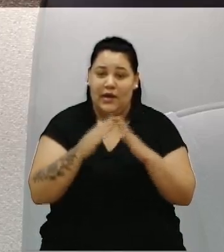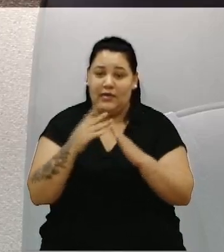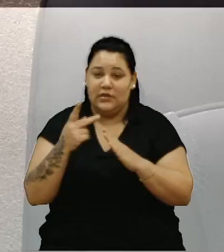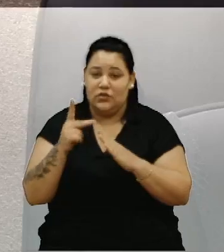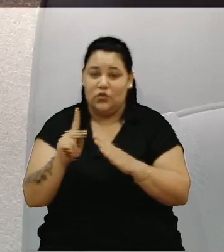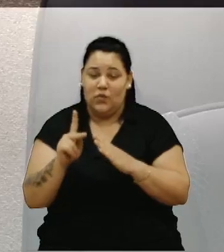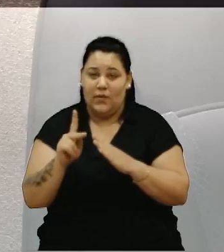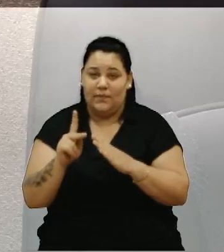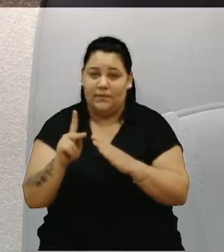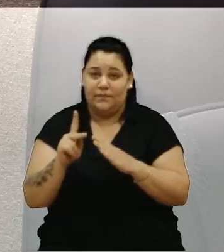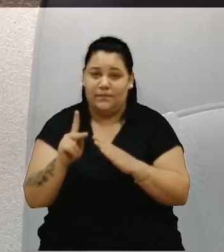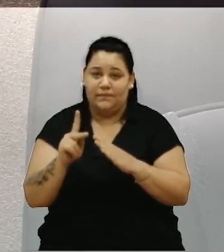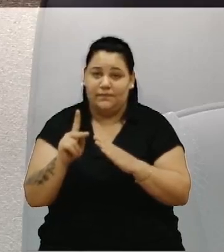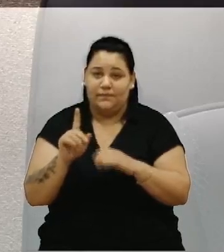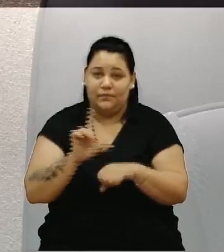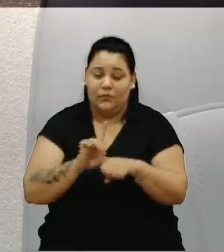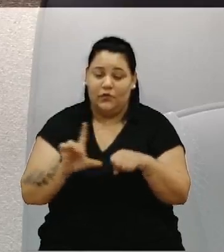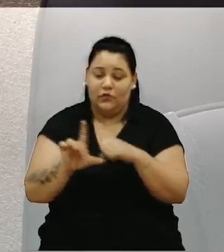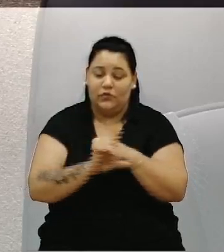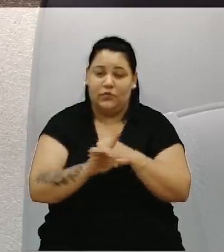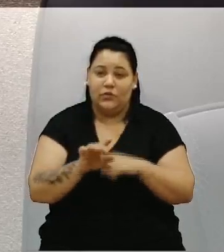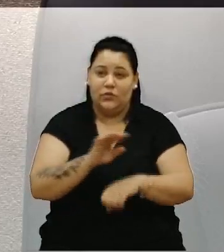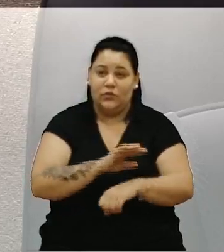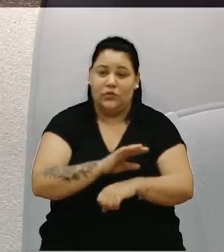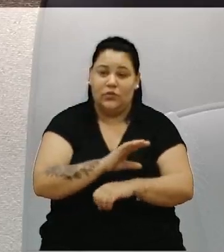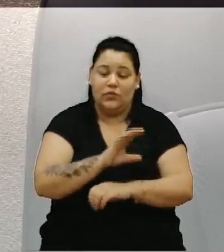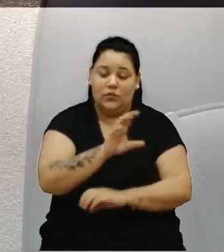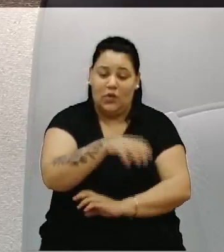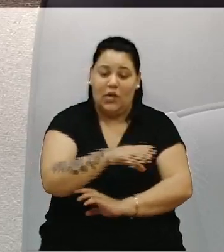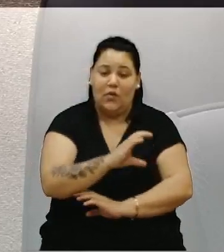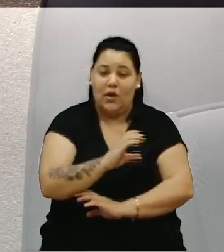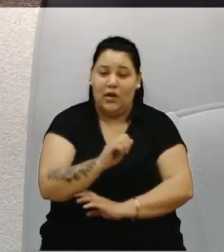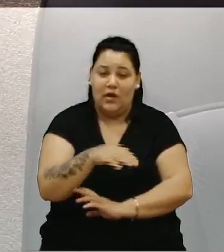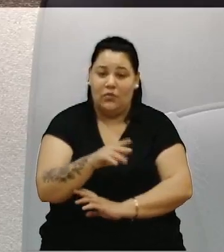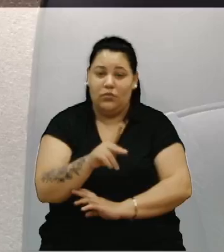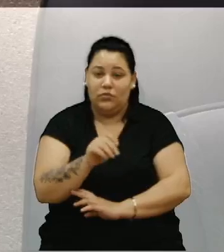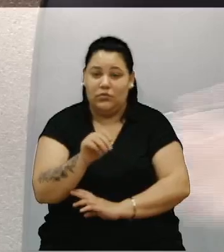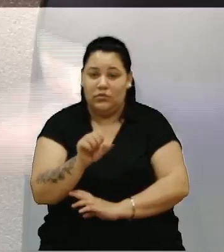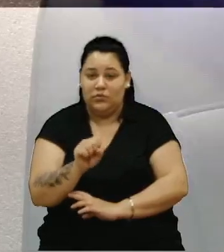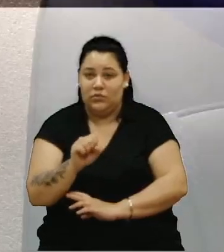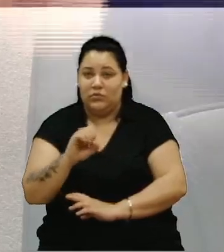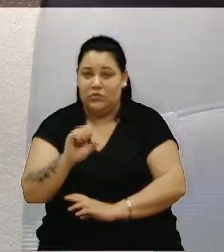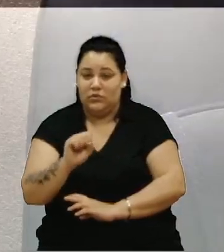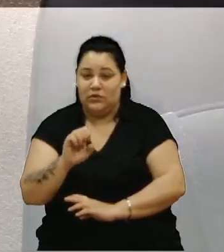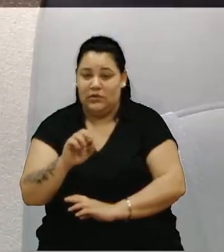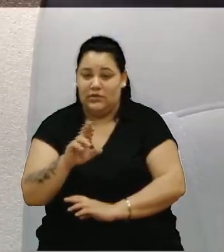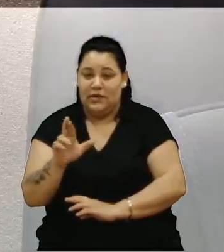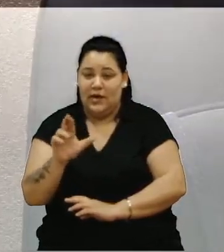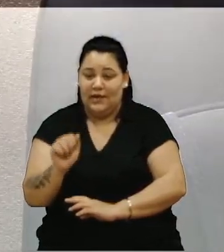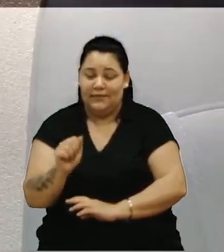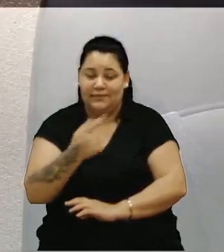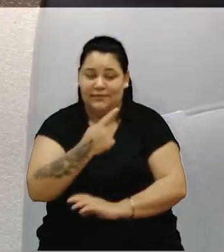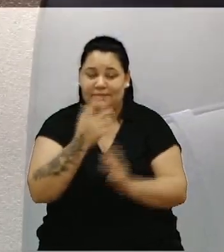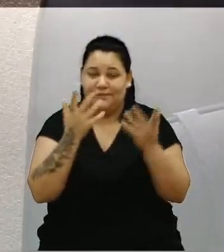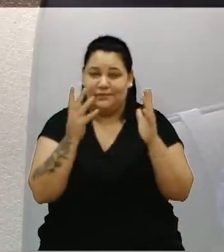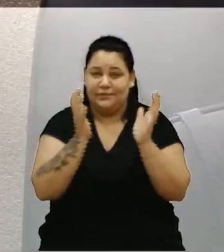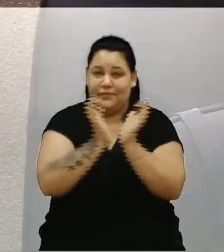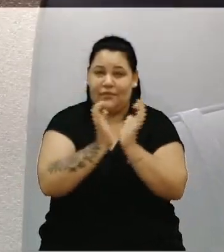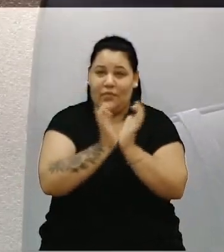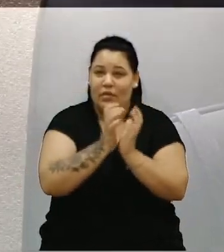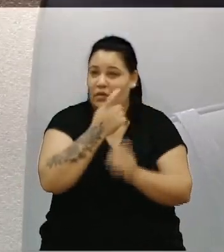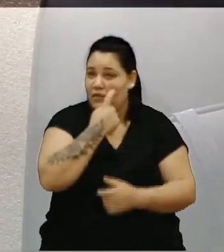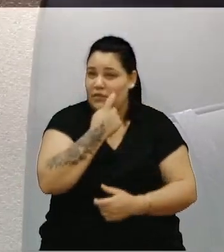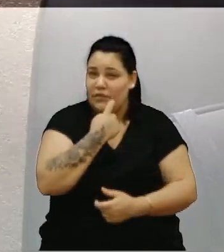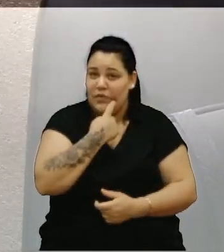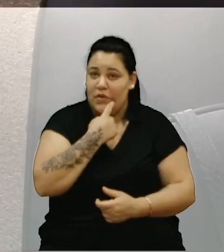2, no loteamento Campos da Serra. E por que isso é tão importante? E parabenizar o colega vereador que foi secretário da Habitação, porque a gente